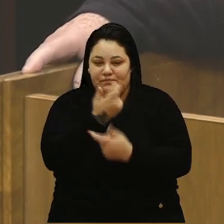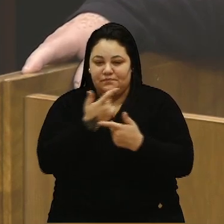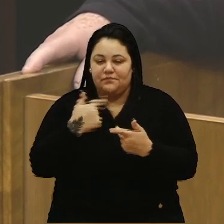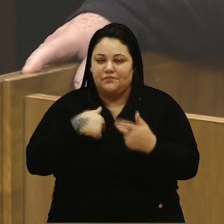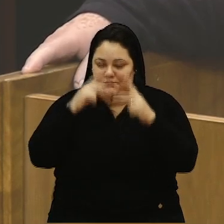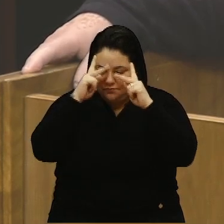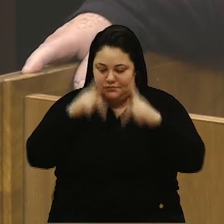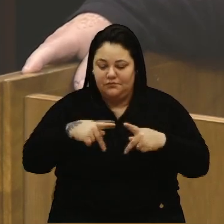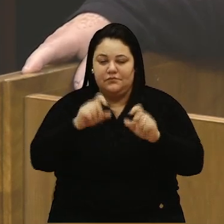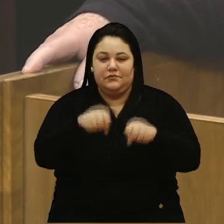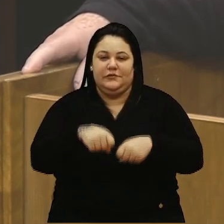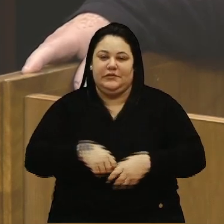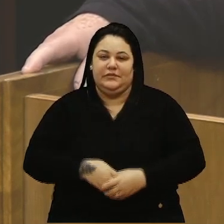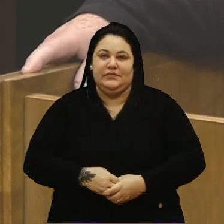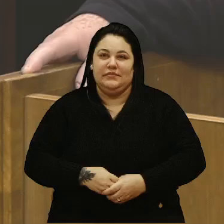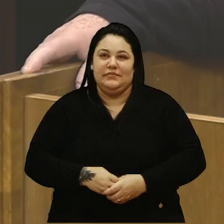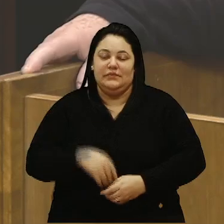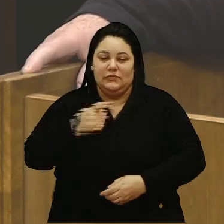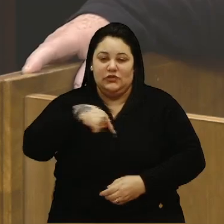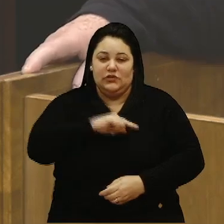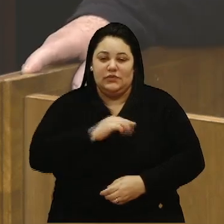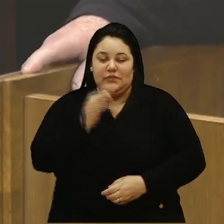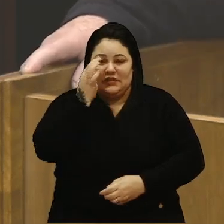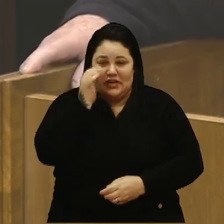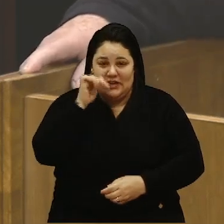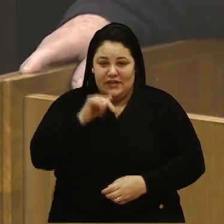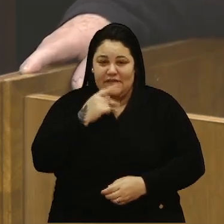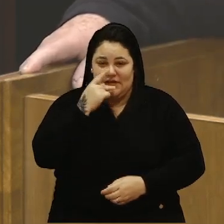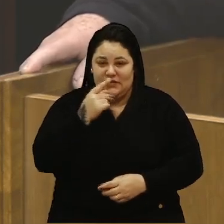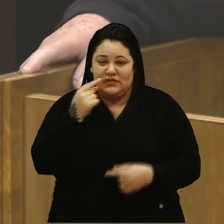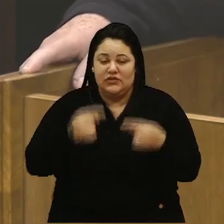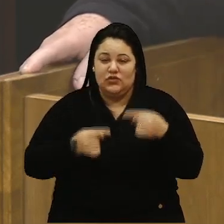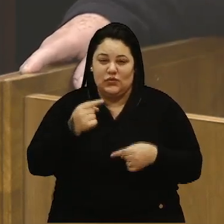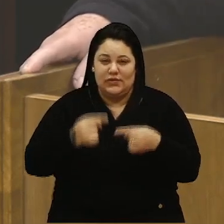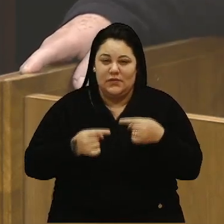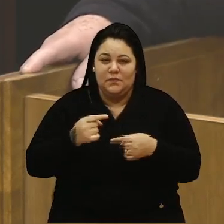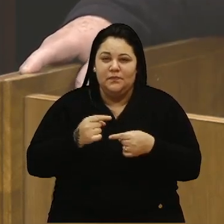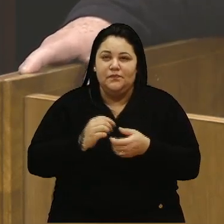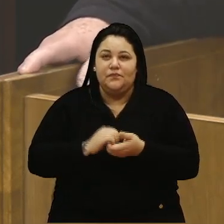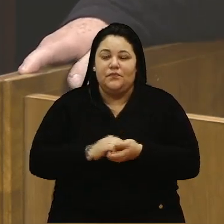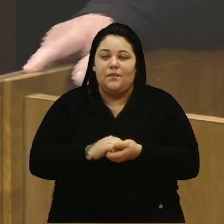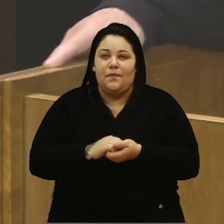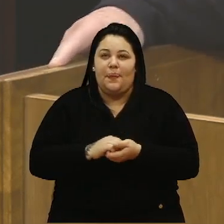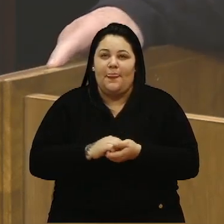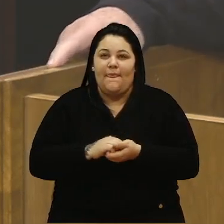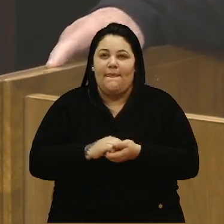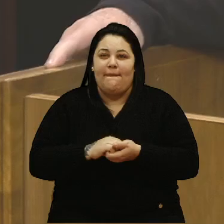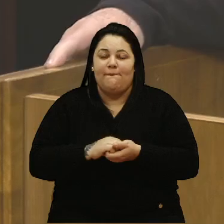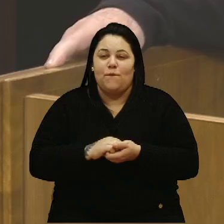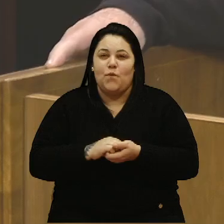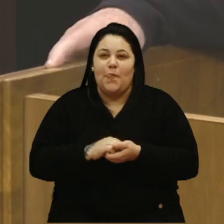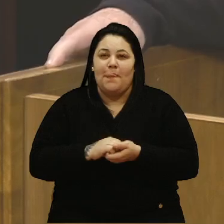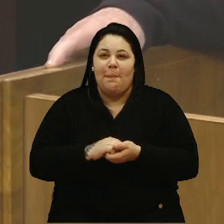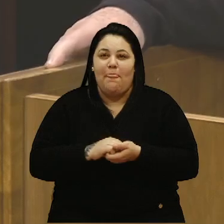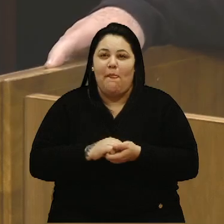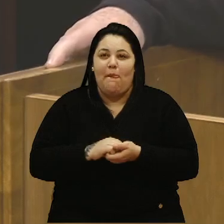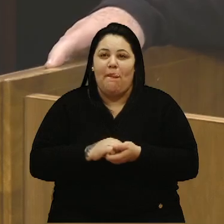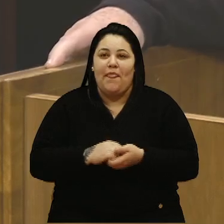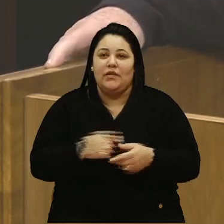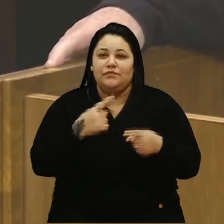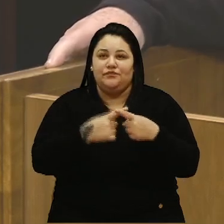reconheço. Nós só estamos aqui fazendo esse debate por conta de uma